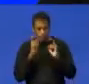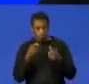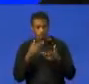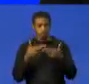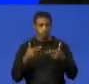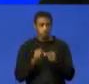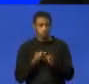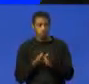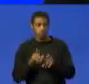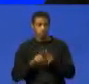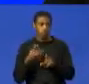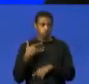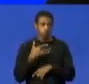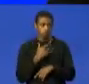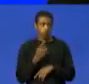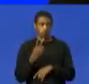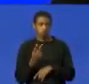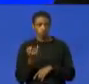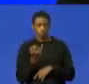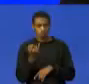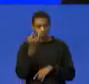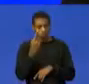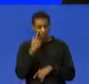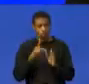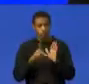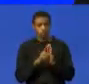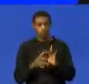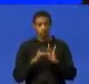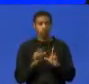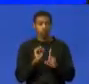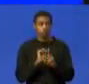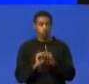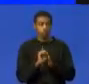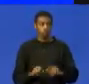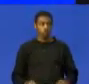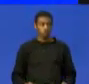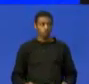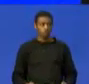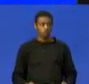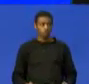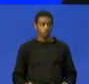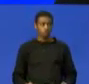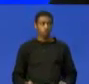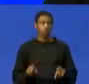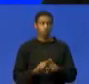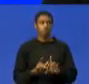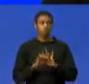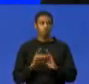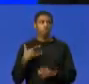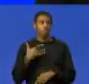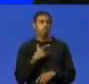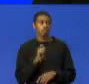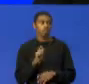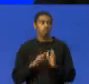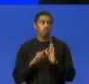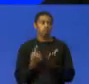dos conselhos de saúde, que são as 2 instâncias colegiadas de participação social do SUS. O Pacto da Saúde. O